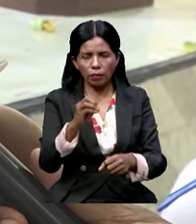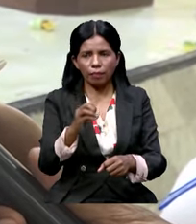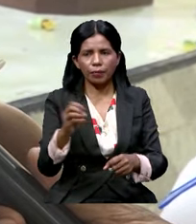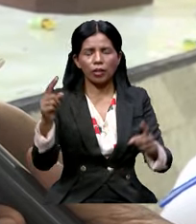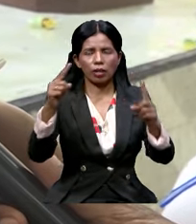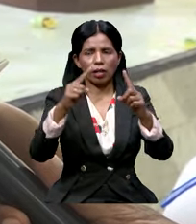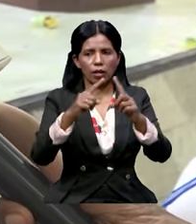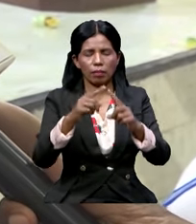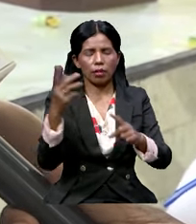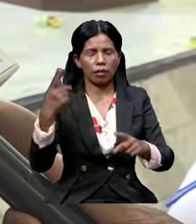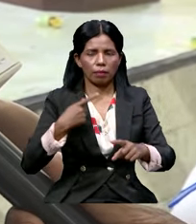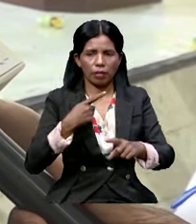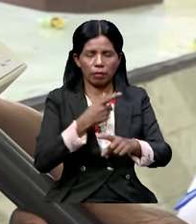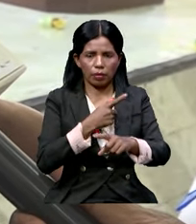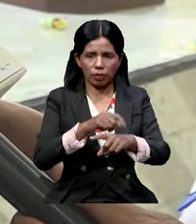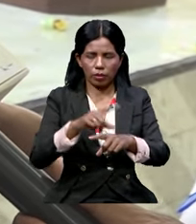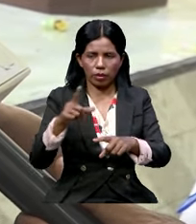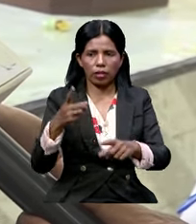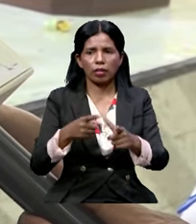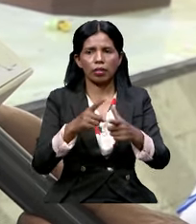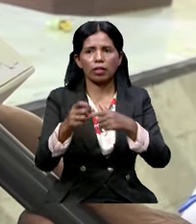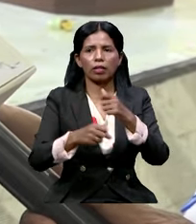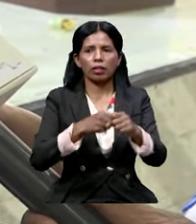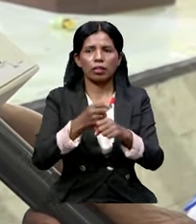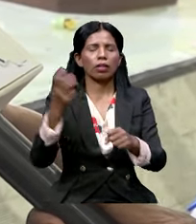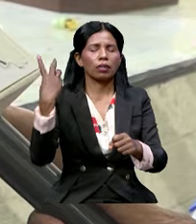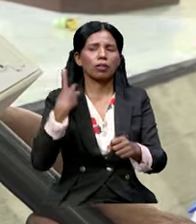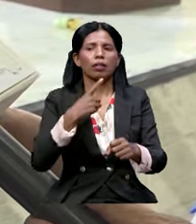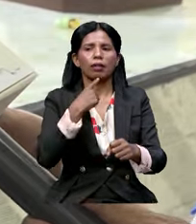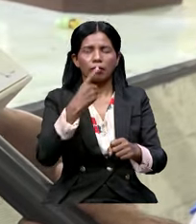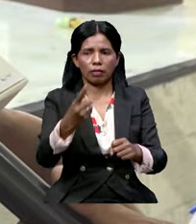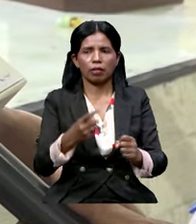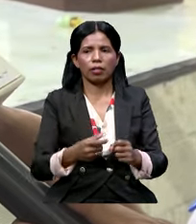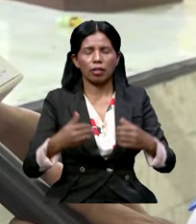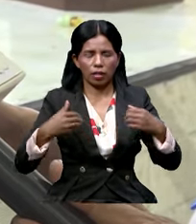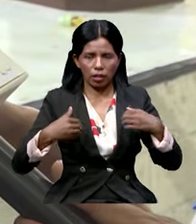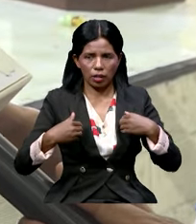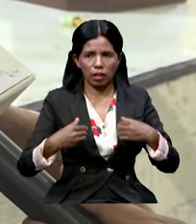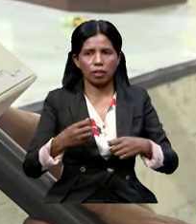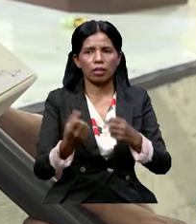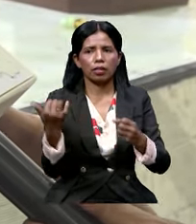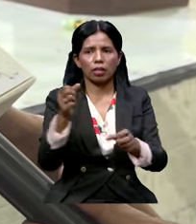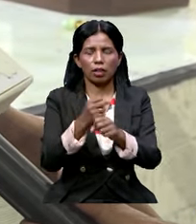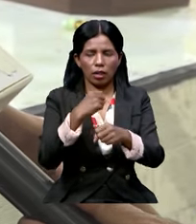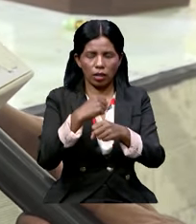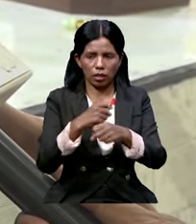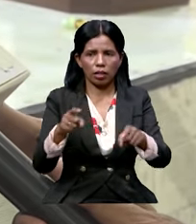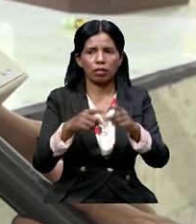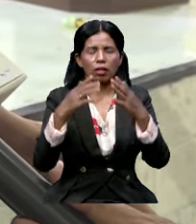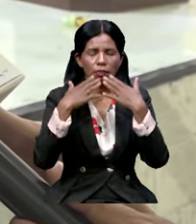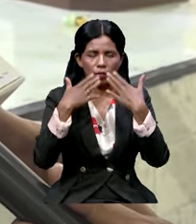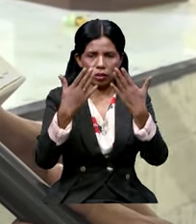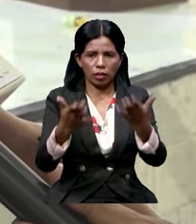bahas plenaria depois hare kata ke tinang koto kan so heng ami dehang kata iha buat barak nabe kesir halo mos ta agradece